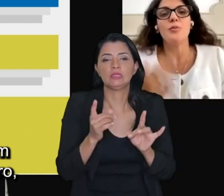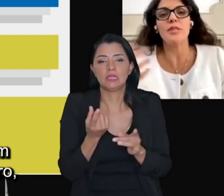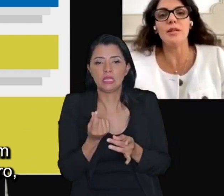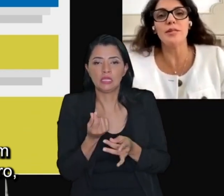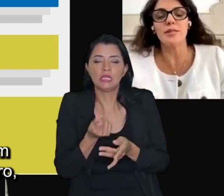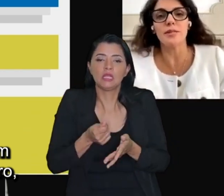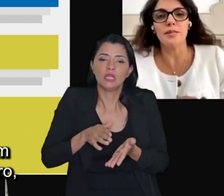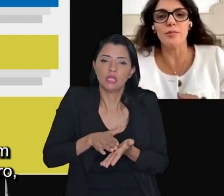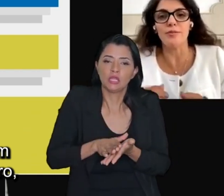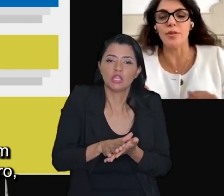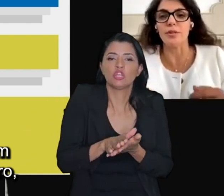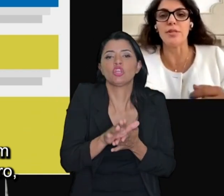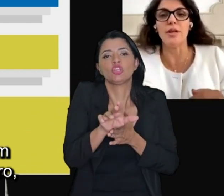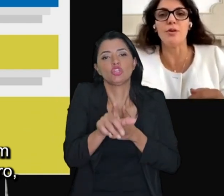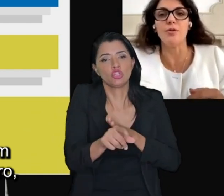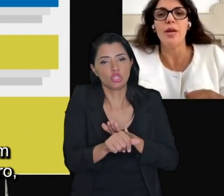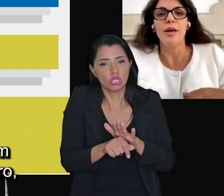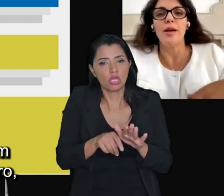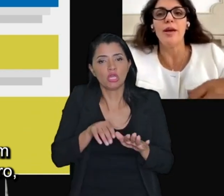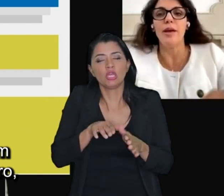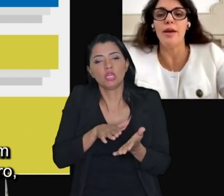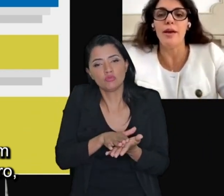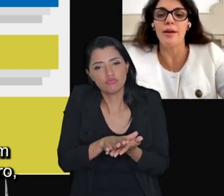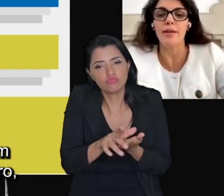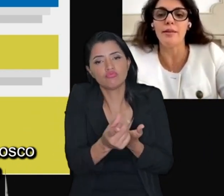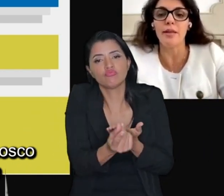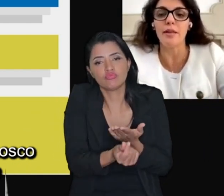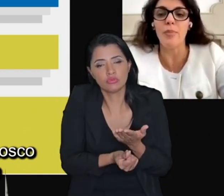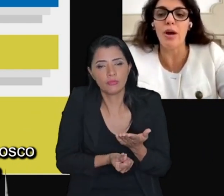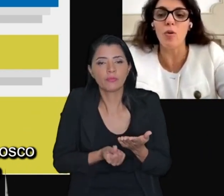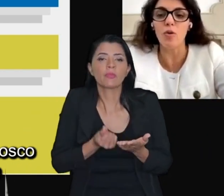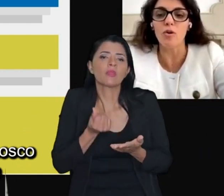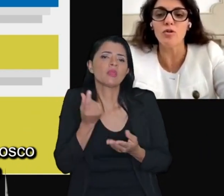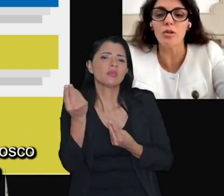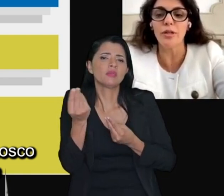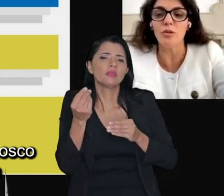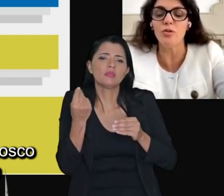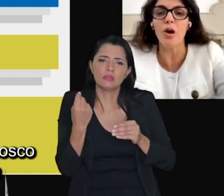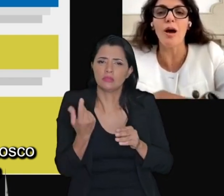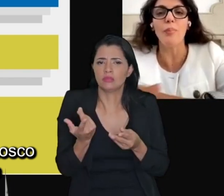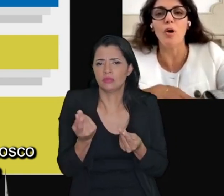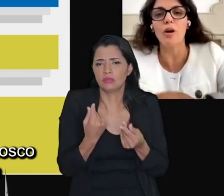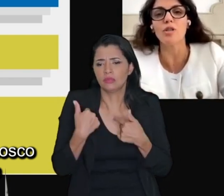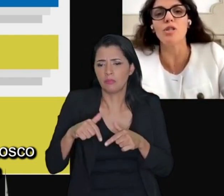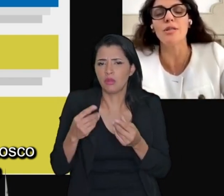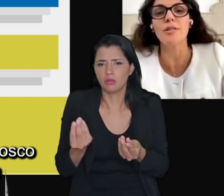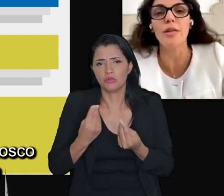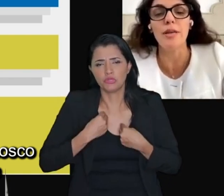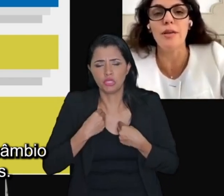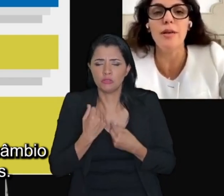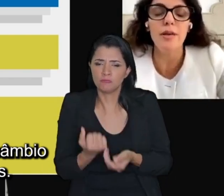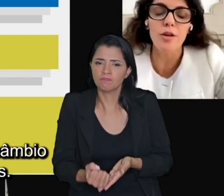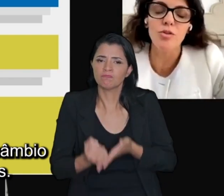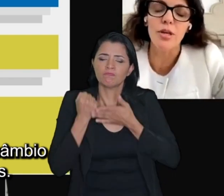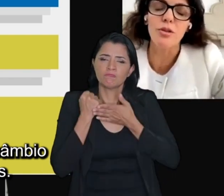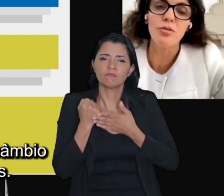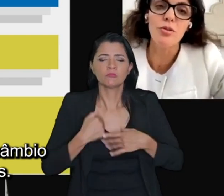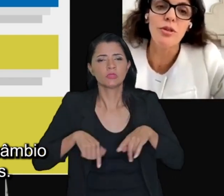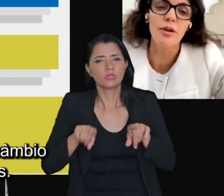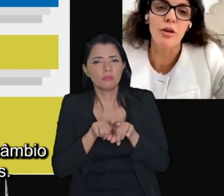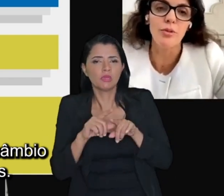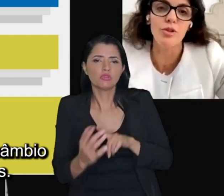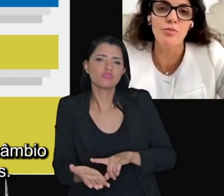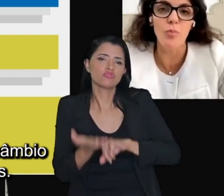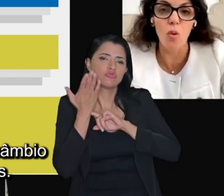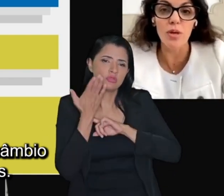dinheiro, especialistas em sistema financeiro, que trabalham conosco dando aportes e ajudando